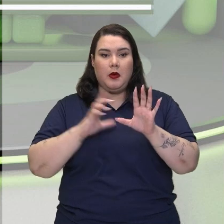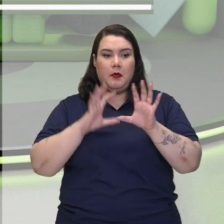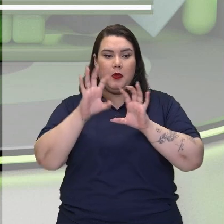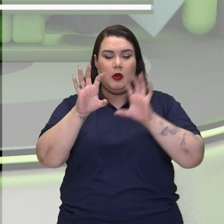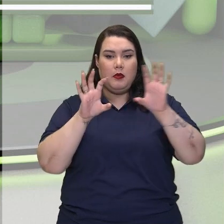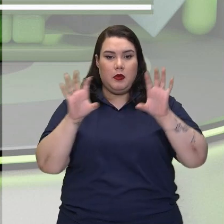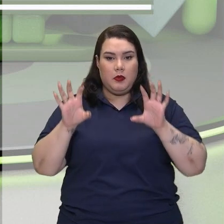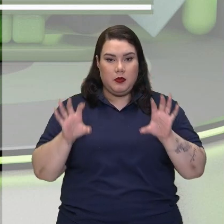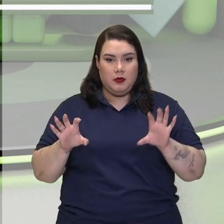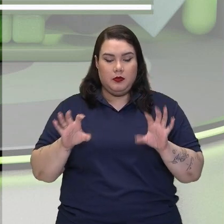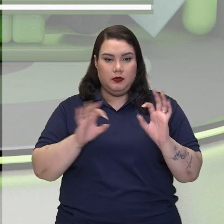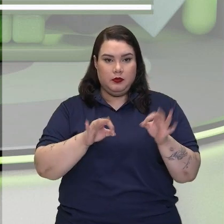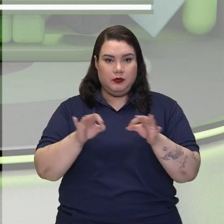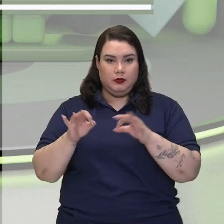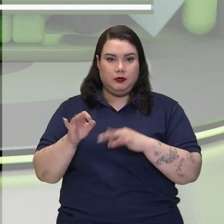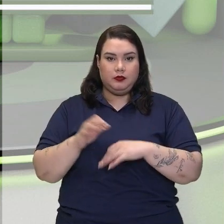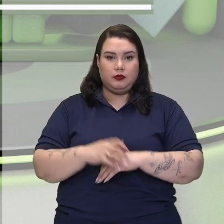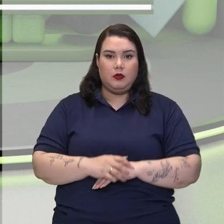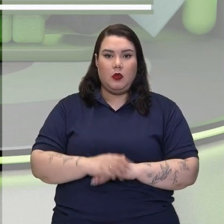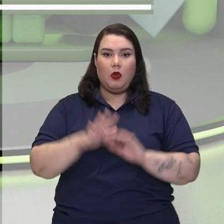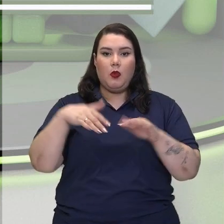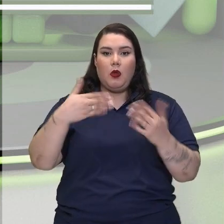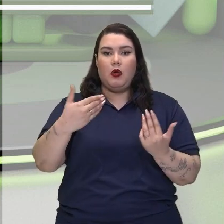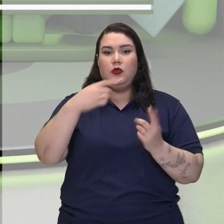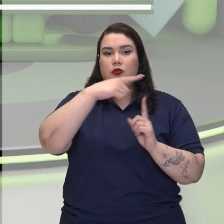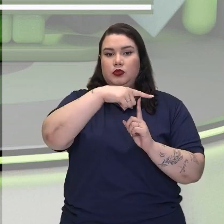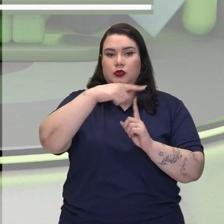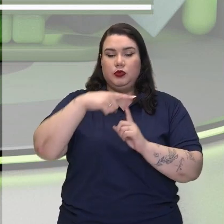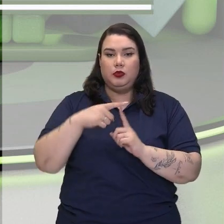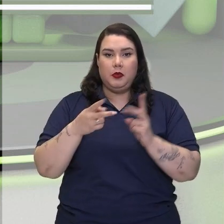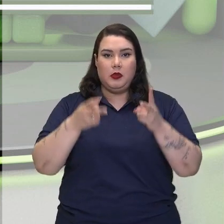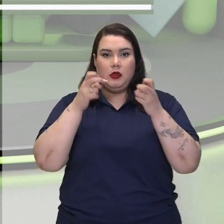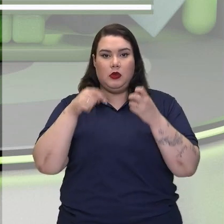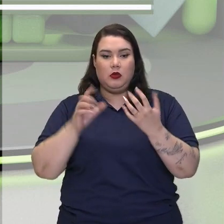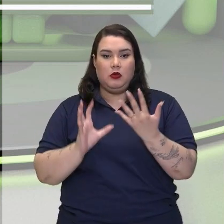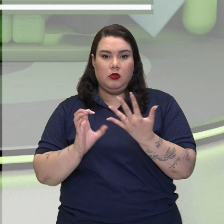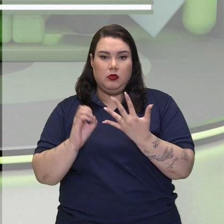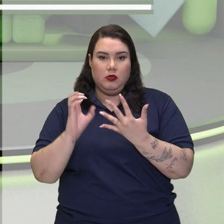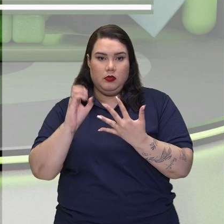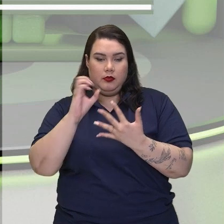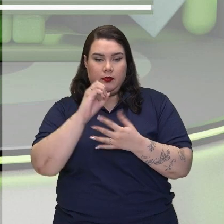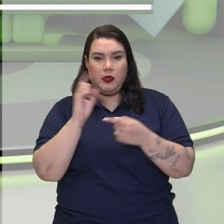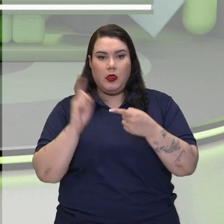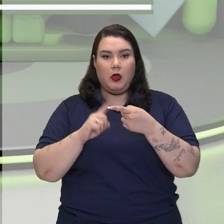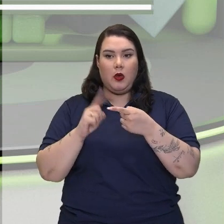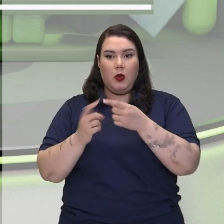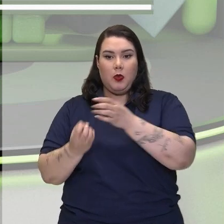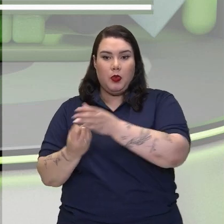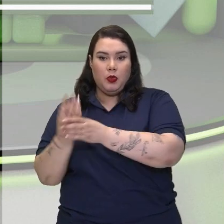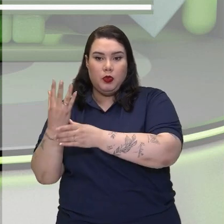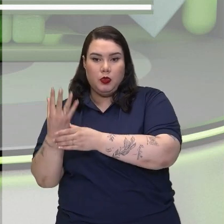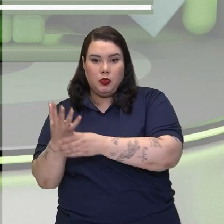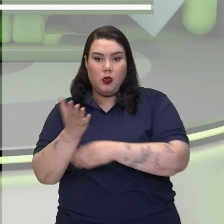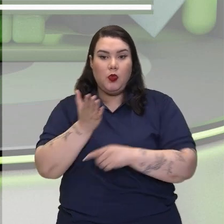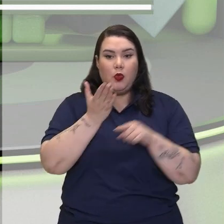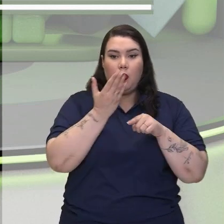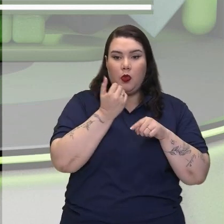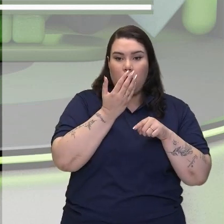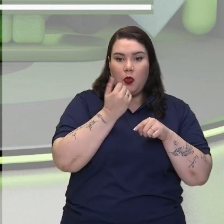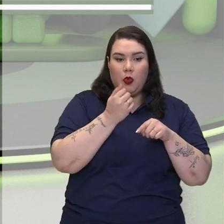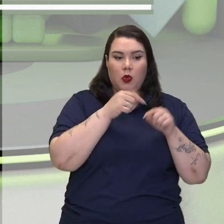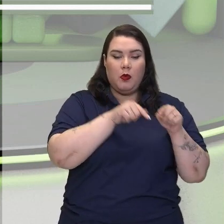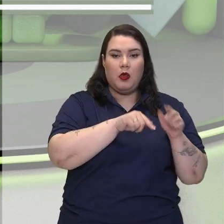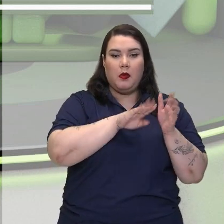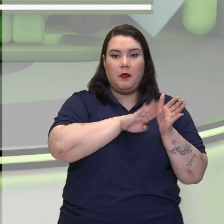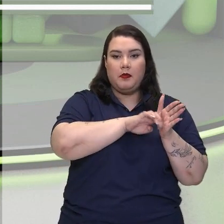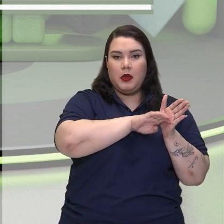esse nível trófico. Quais são os níveis tróficos que eu observo numa cadeia alimentar? Os produtores, consumidores e